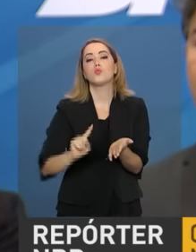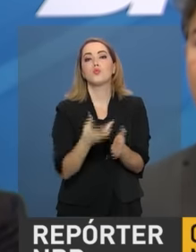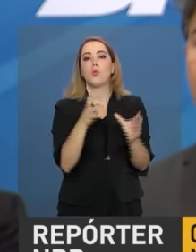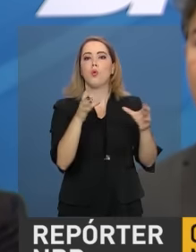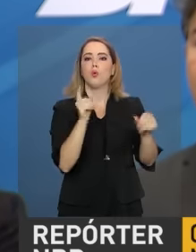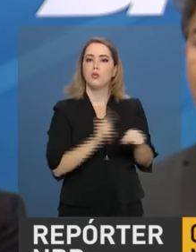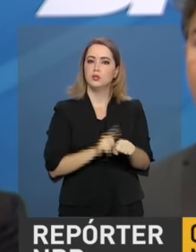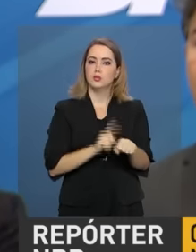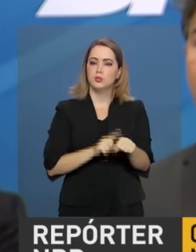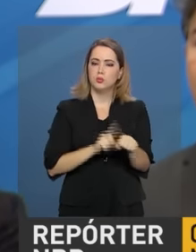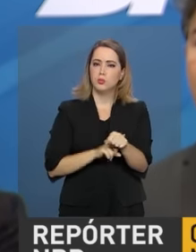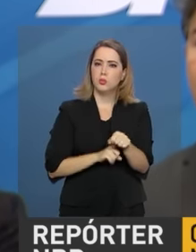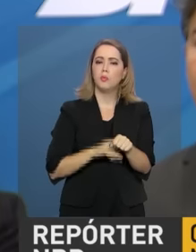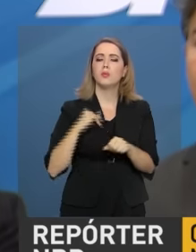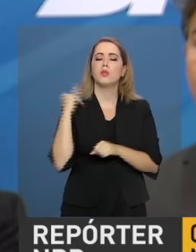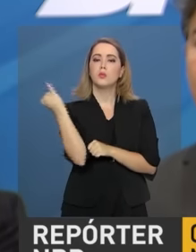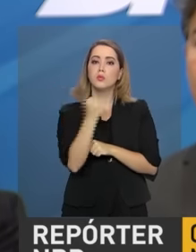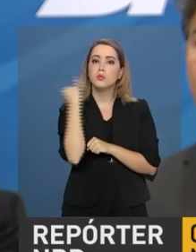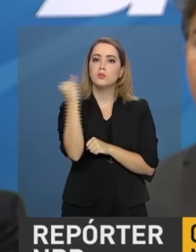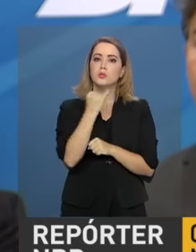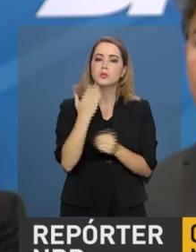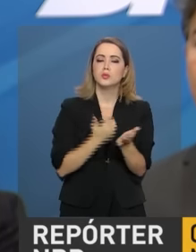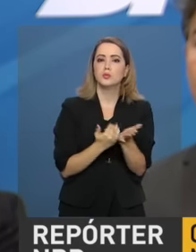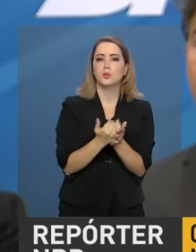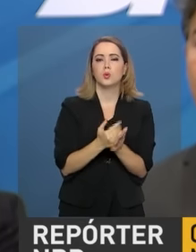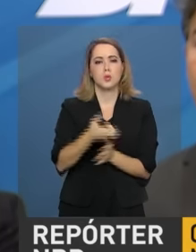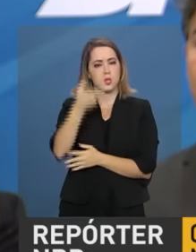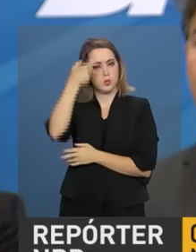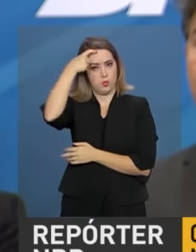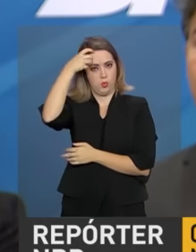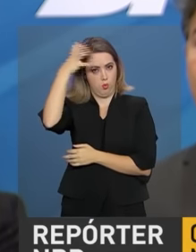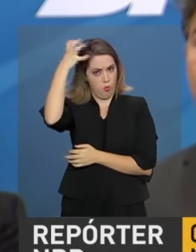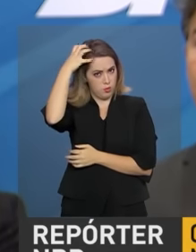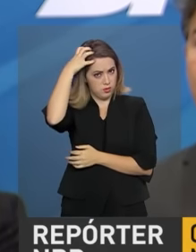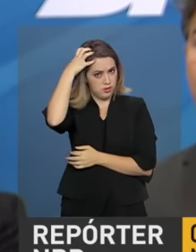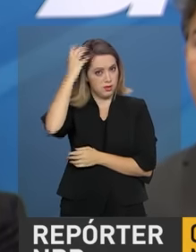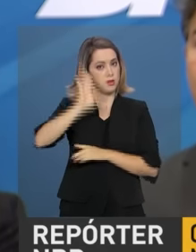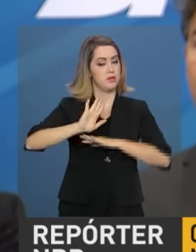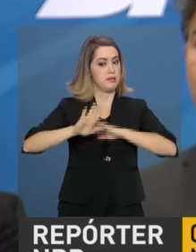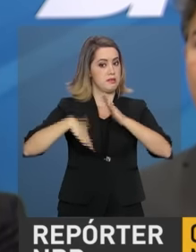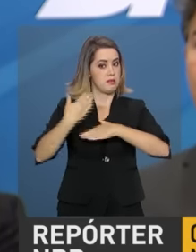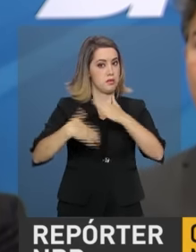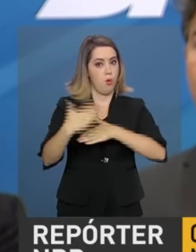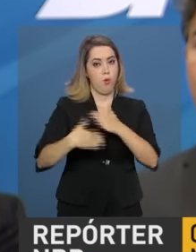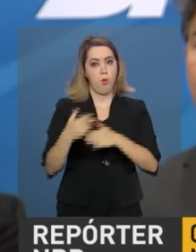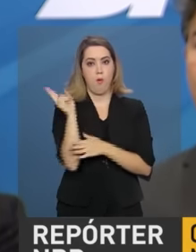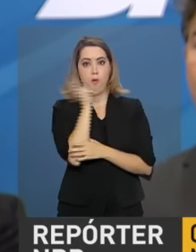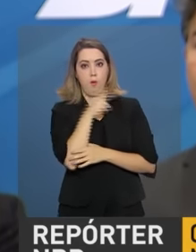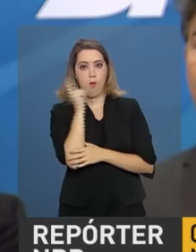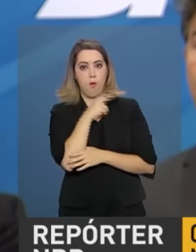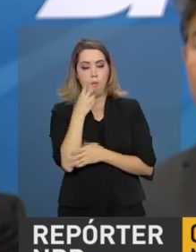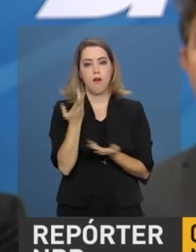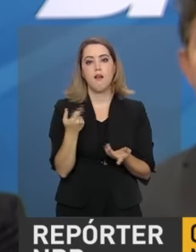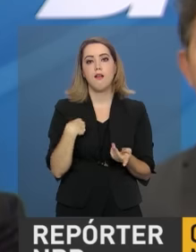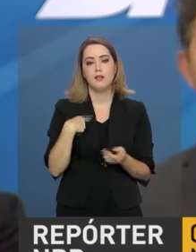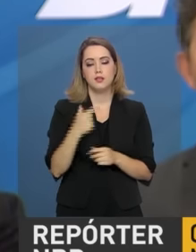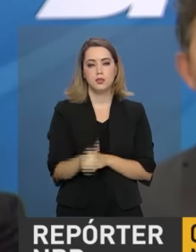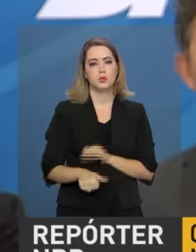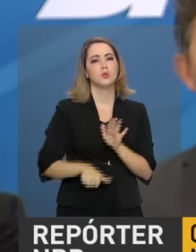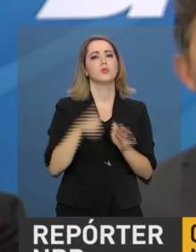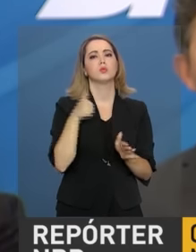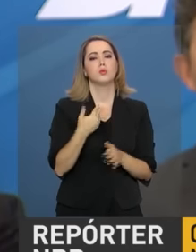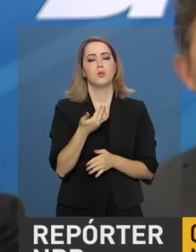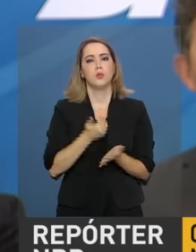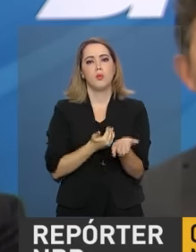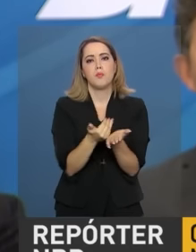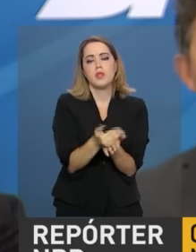na sua formação. O cérebro humano se desenvolve de maneira extremamente rápida nos primeiros anos de vida, respondendo a